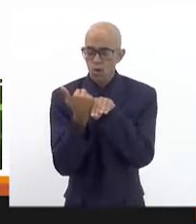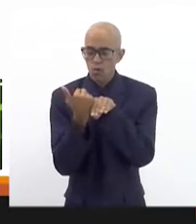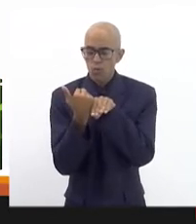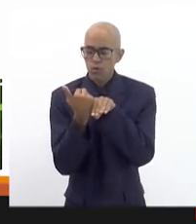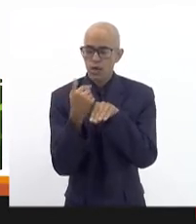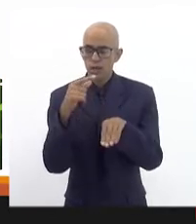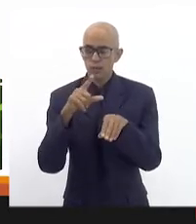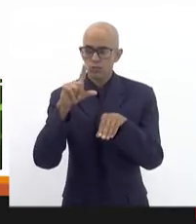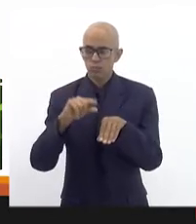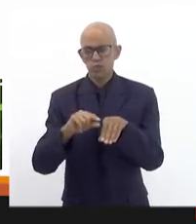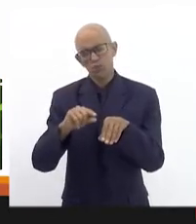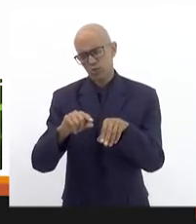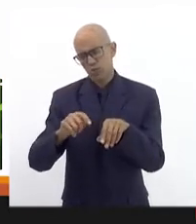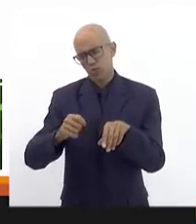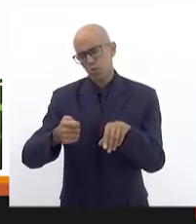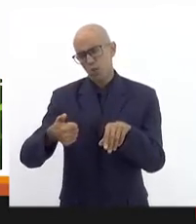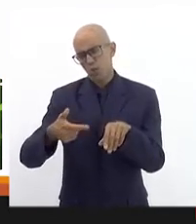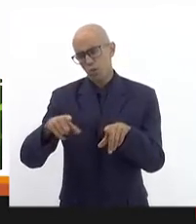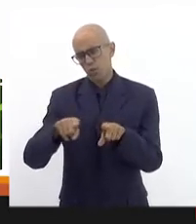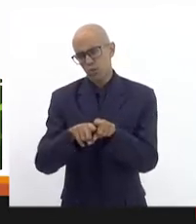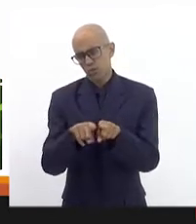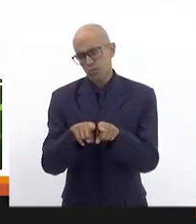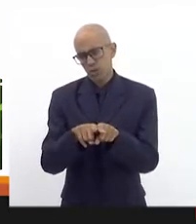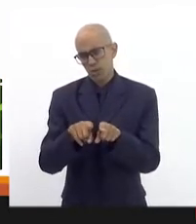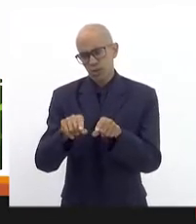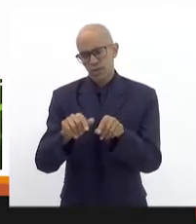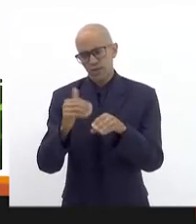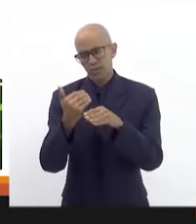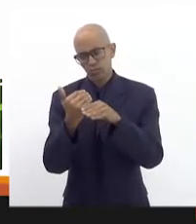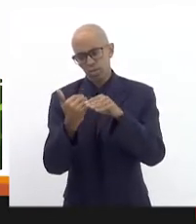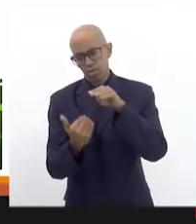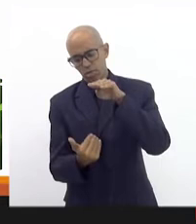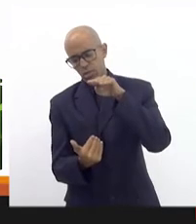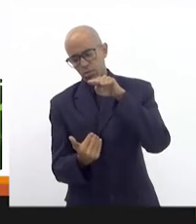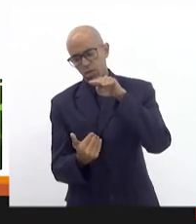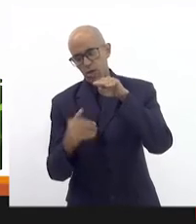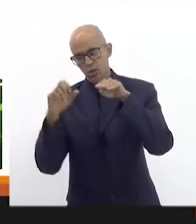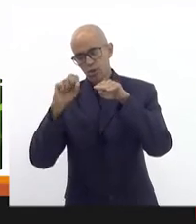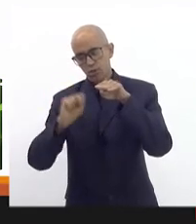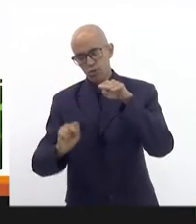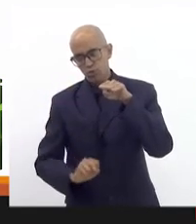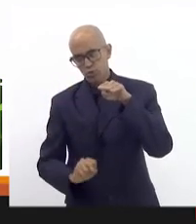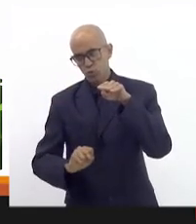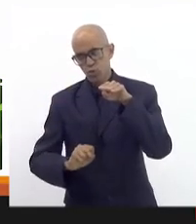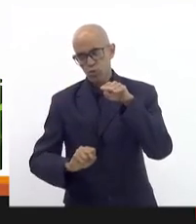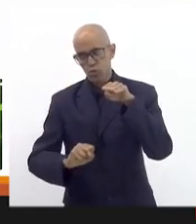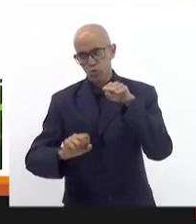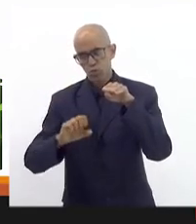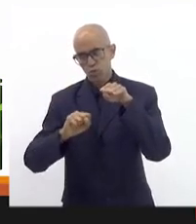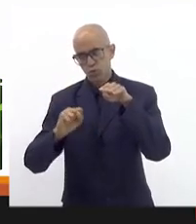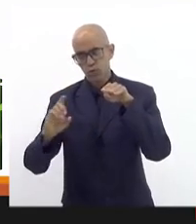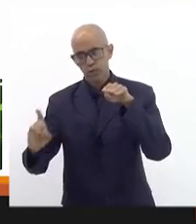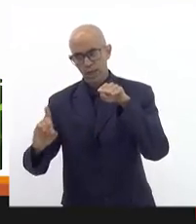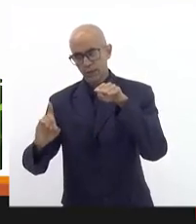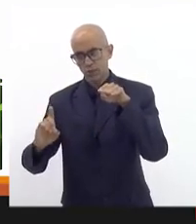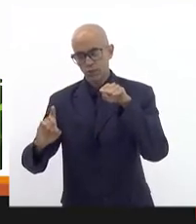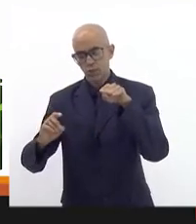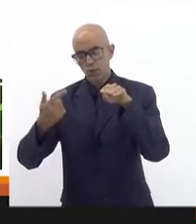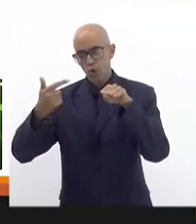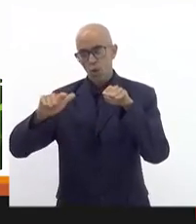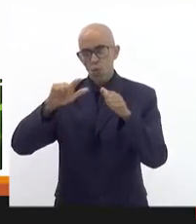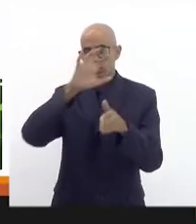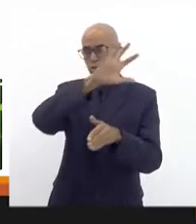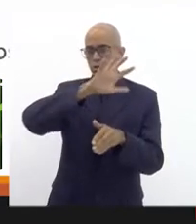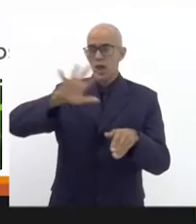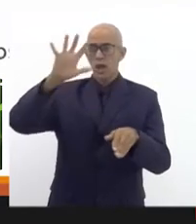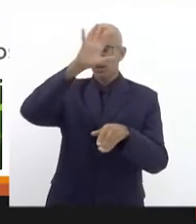seja, reduzisse um pouquinho o fosso entre Sul e Sudeste em relação ao restante do país. Então, ele cria esse